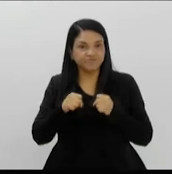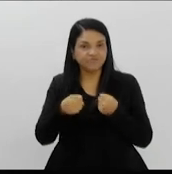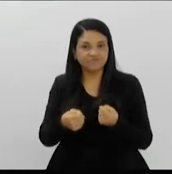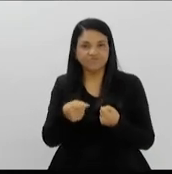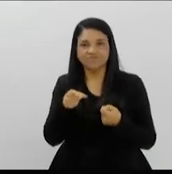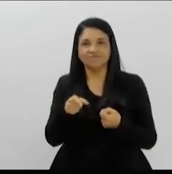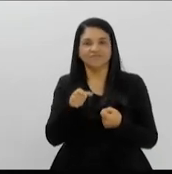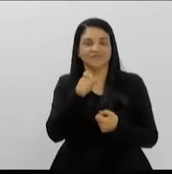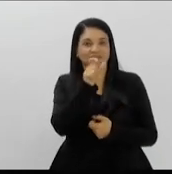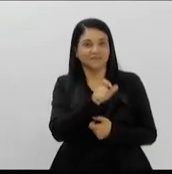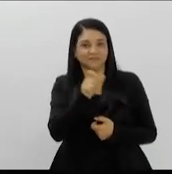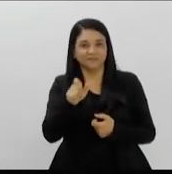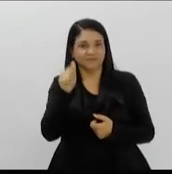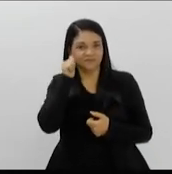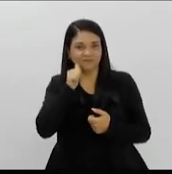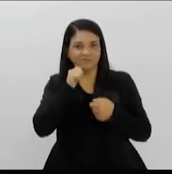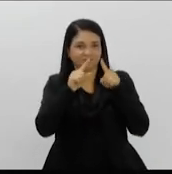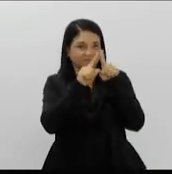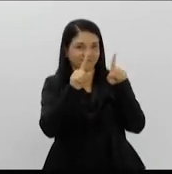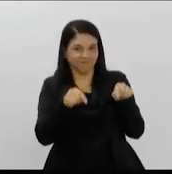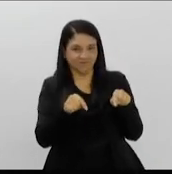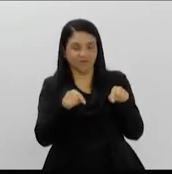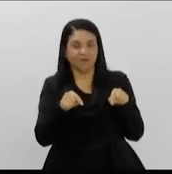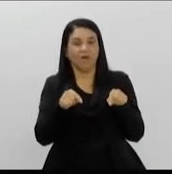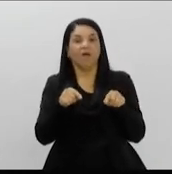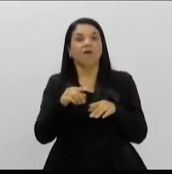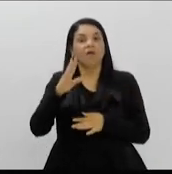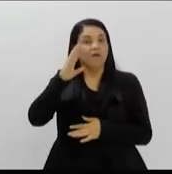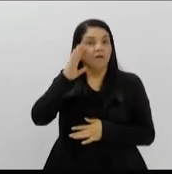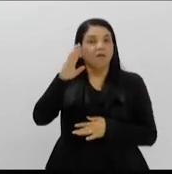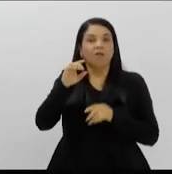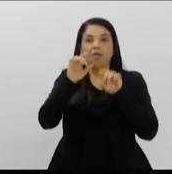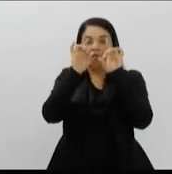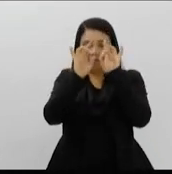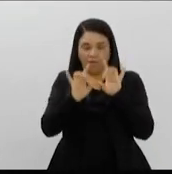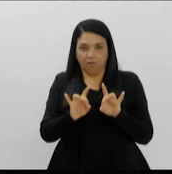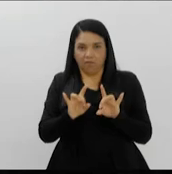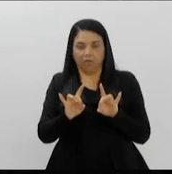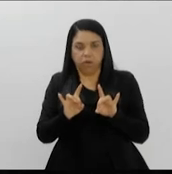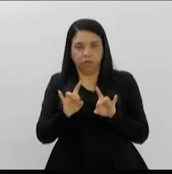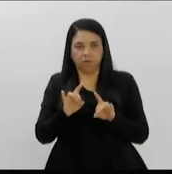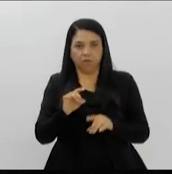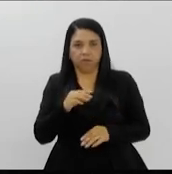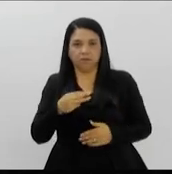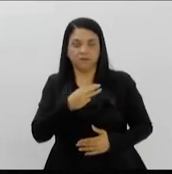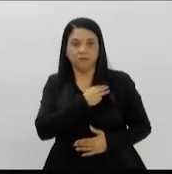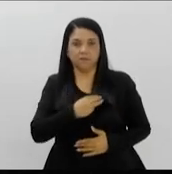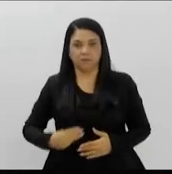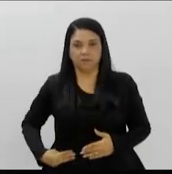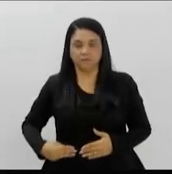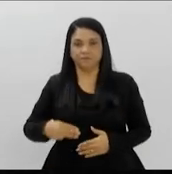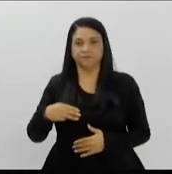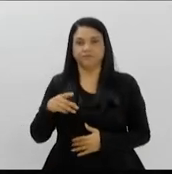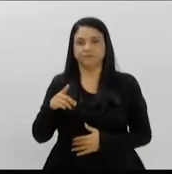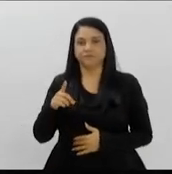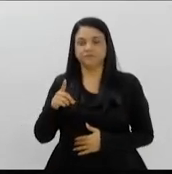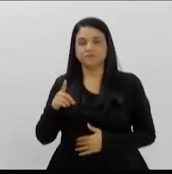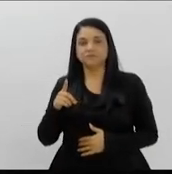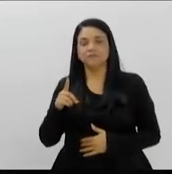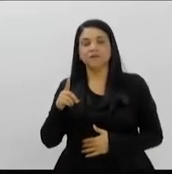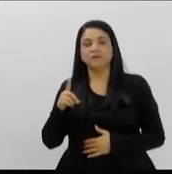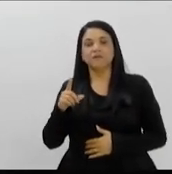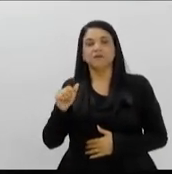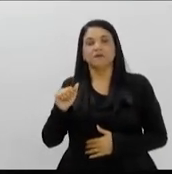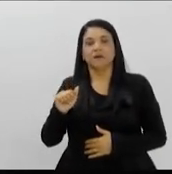em especial da ministra Aniele Franco, da Igualdade Racial. para você ver o nível de hipocrisia que